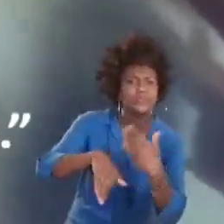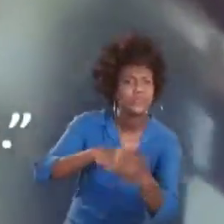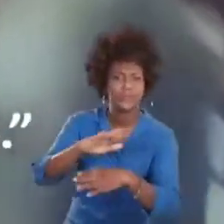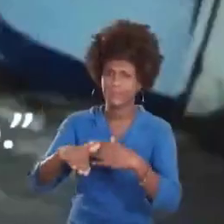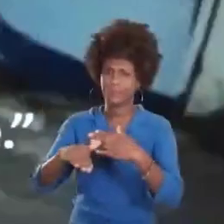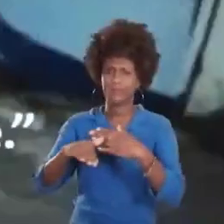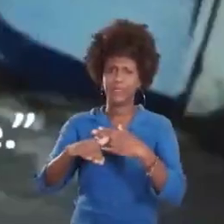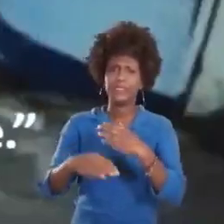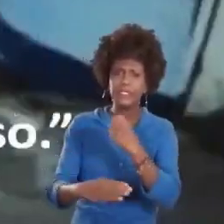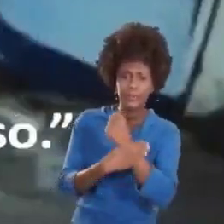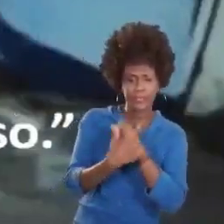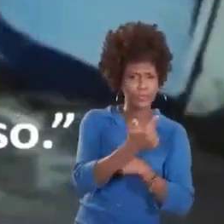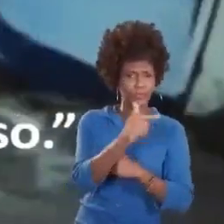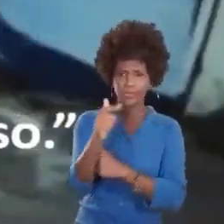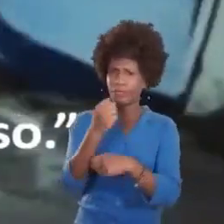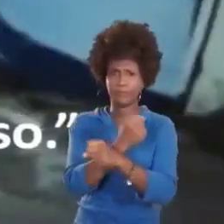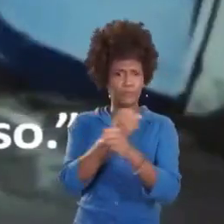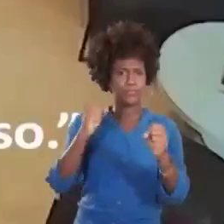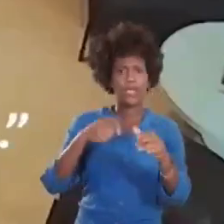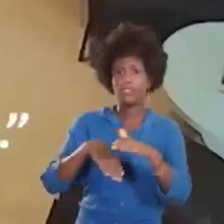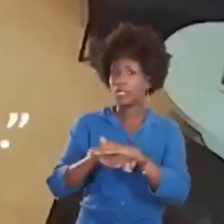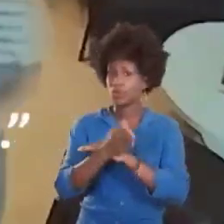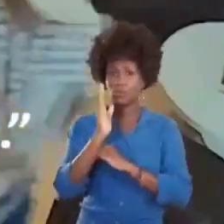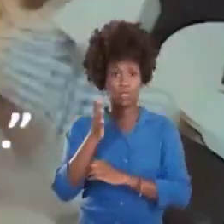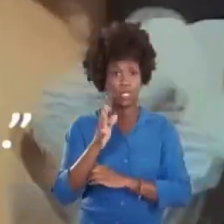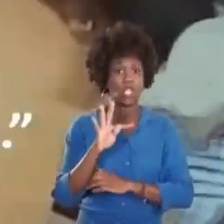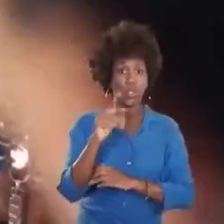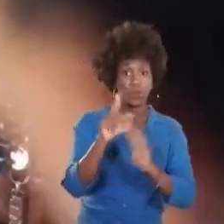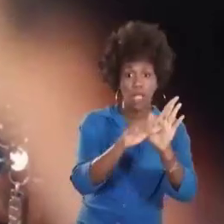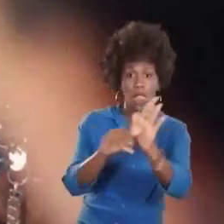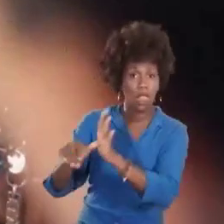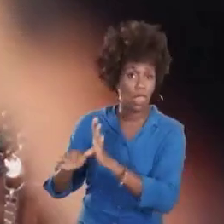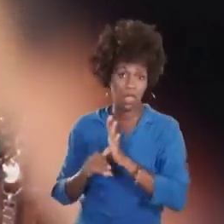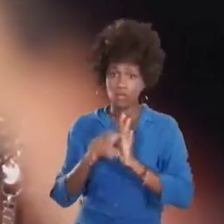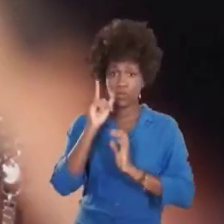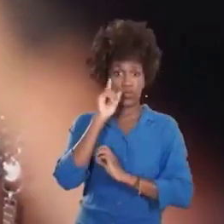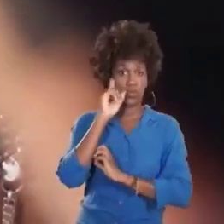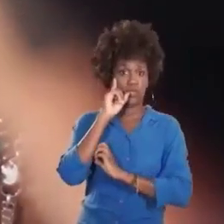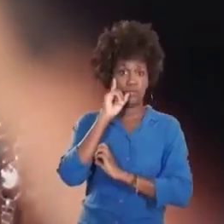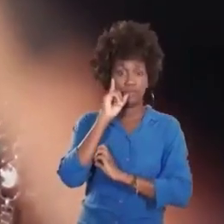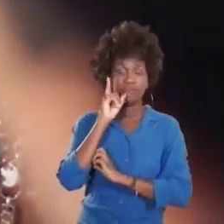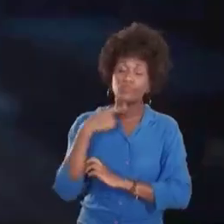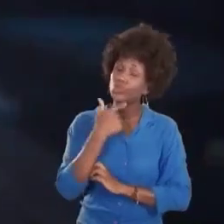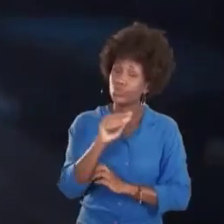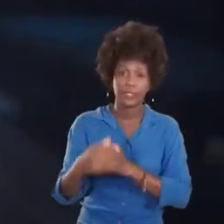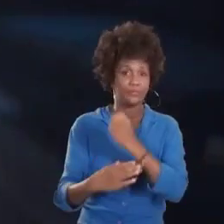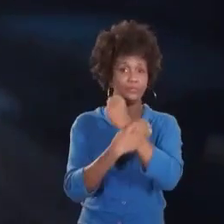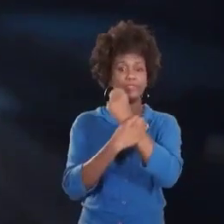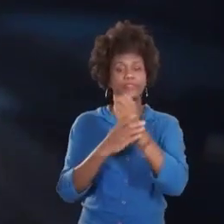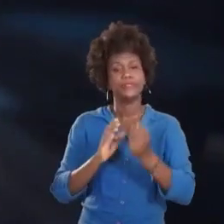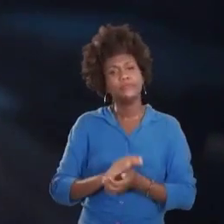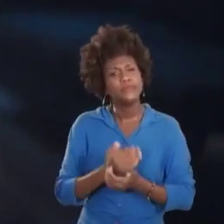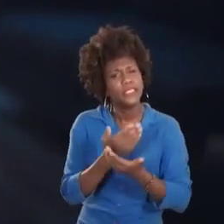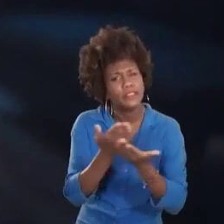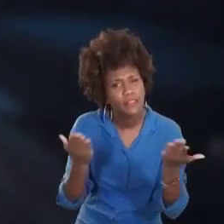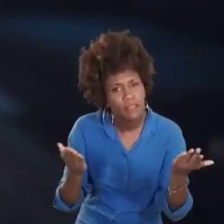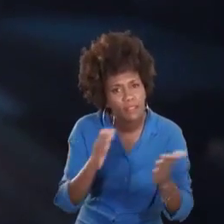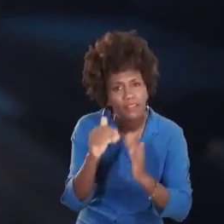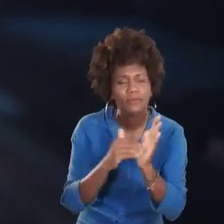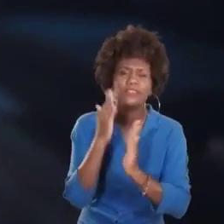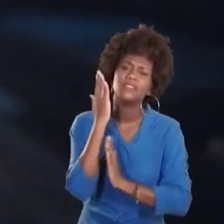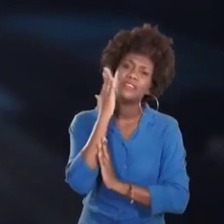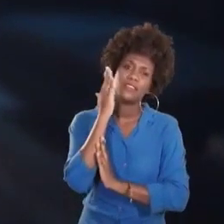entregue. Segurança aqui não existe. E a gente já convive com isso. Todo mundo é assaltado, todo mundo é roubado. Total insegurança. Bom, gente, todo